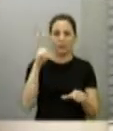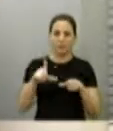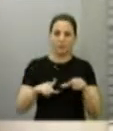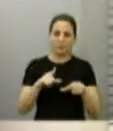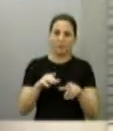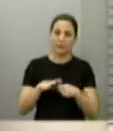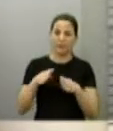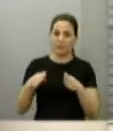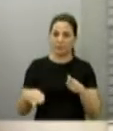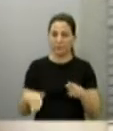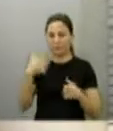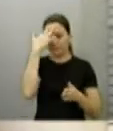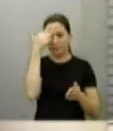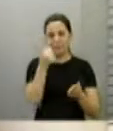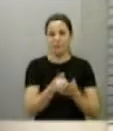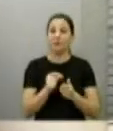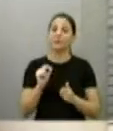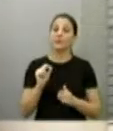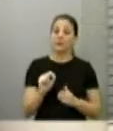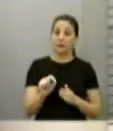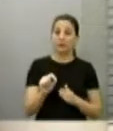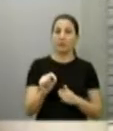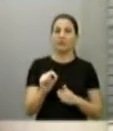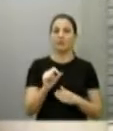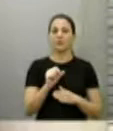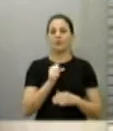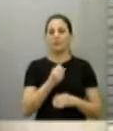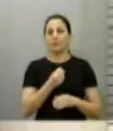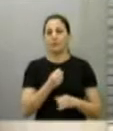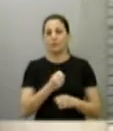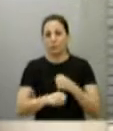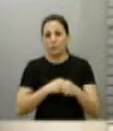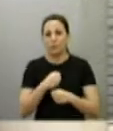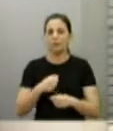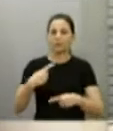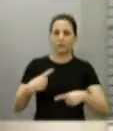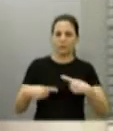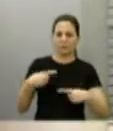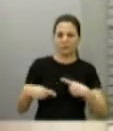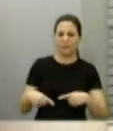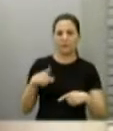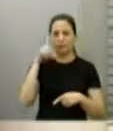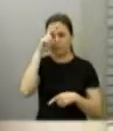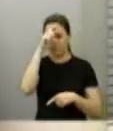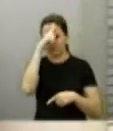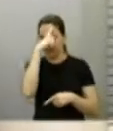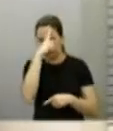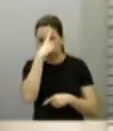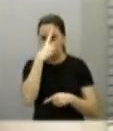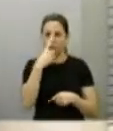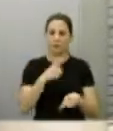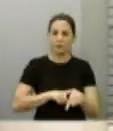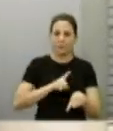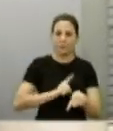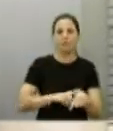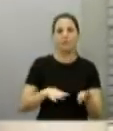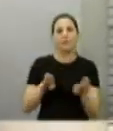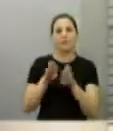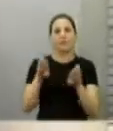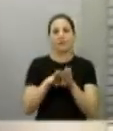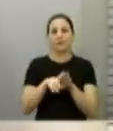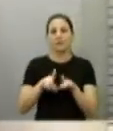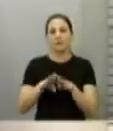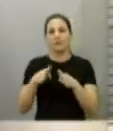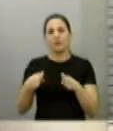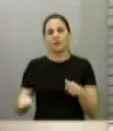certeza de que, por mais que tivemos um ano de grandes debates polêmicos, de momentos difíceis para essa Câmara Municipal, eu acho